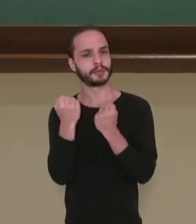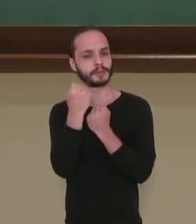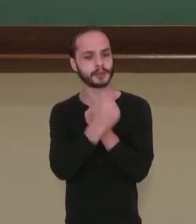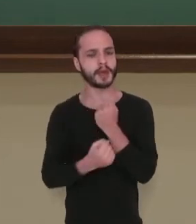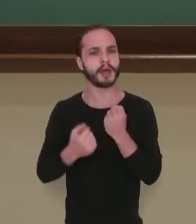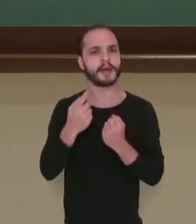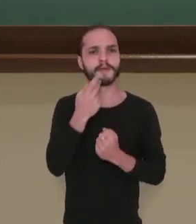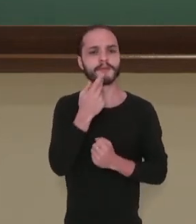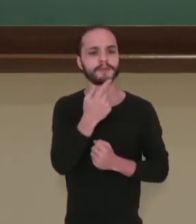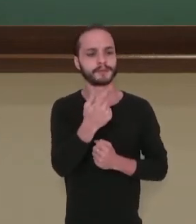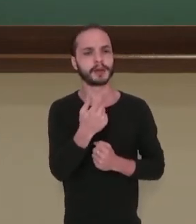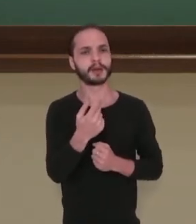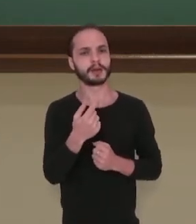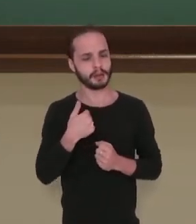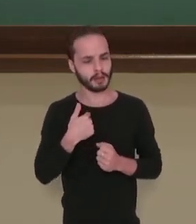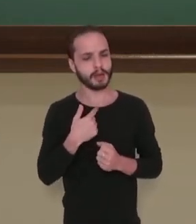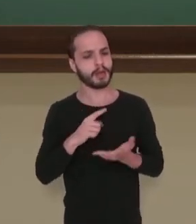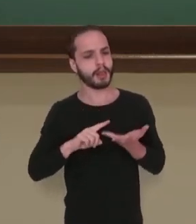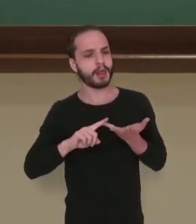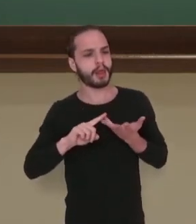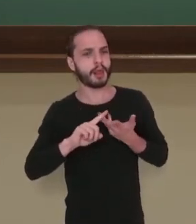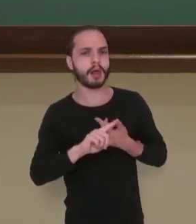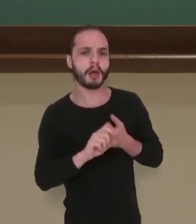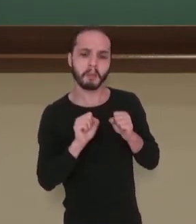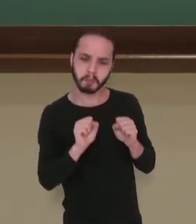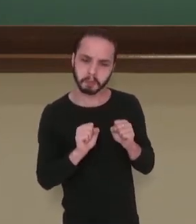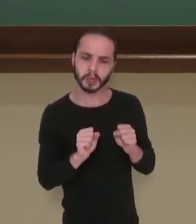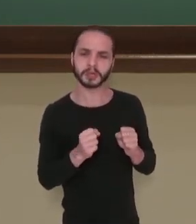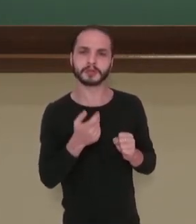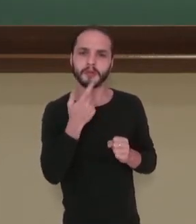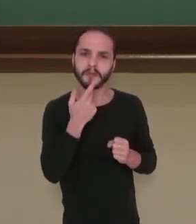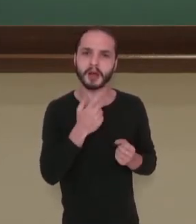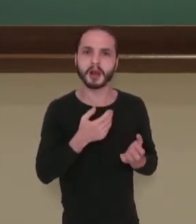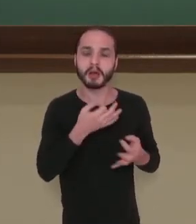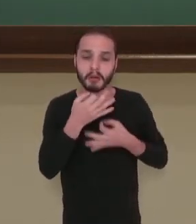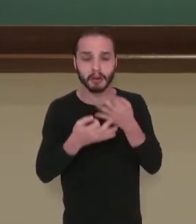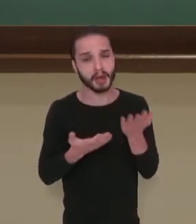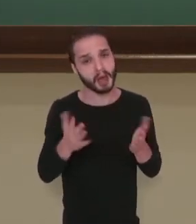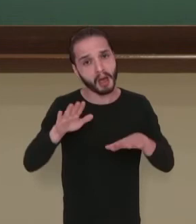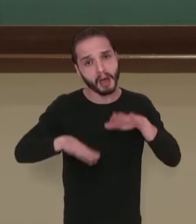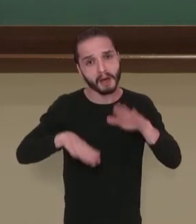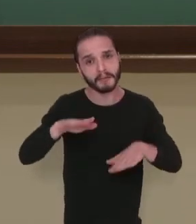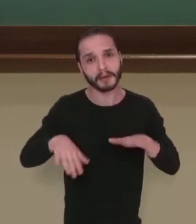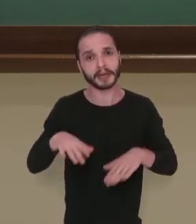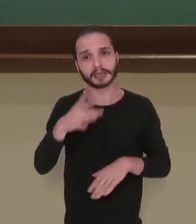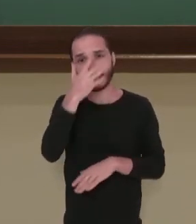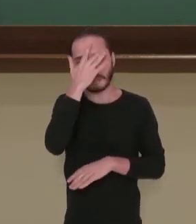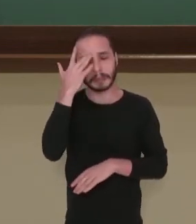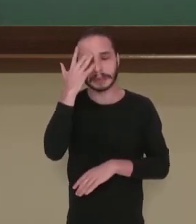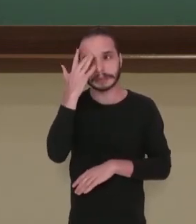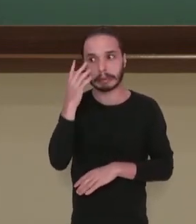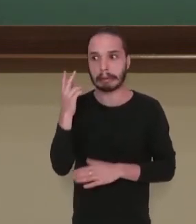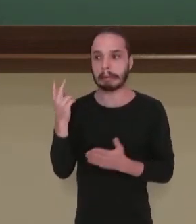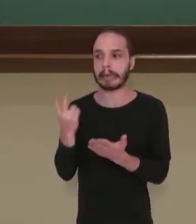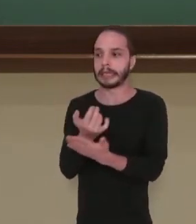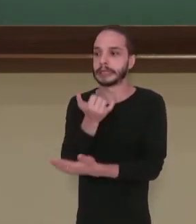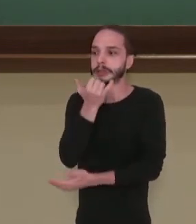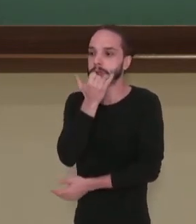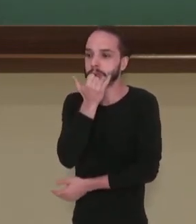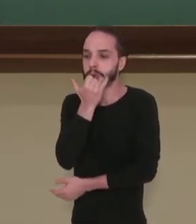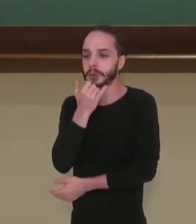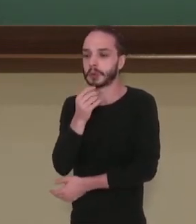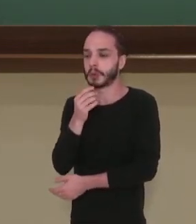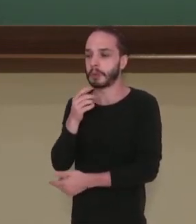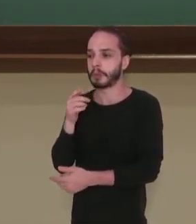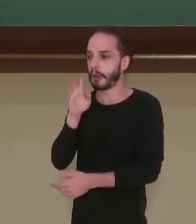do aluno, o aluno ele tem o direito de manifestar a sua defesa. Vai que, numa dessas, alguém cometeu um erro de julgamento ao acusá-lo de ter feito a